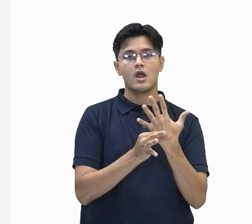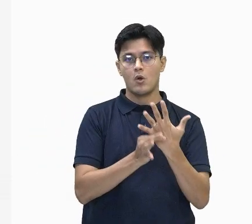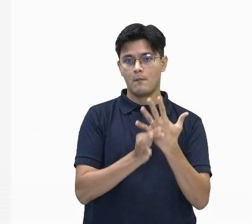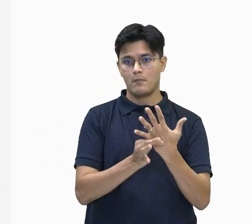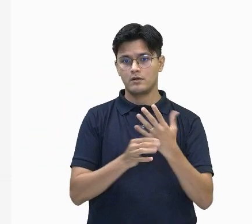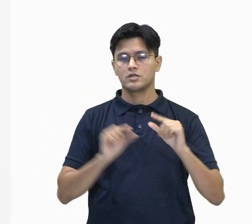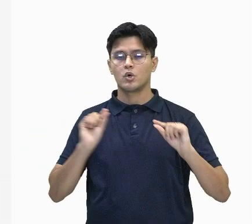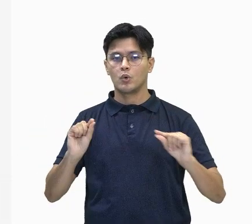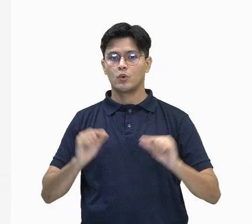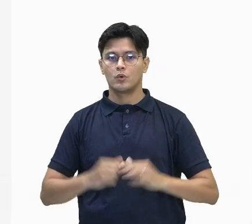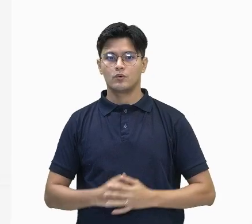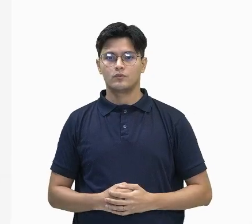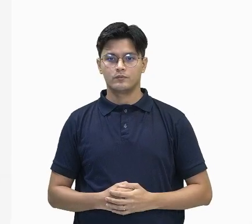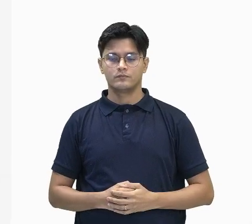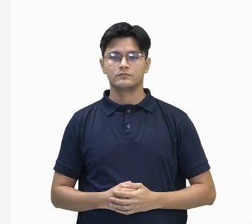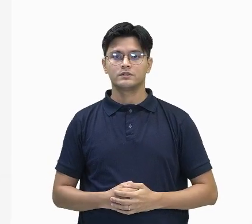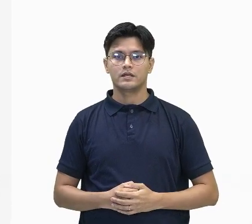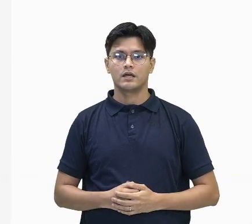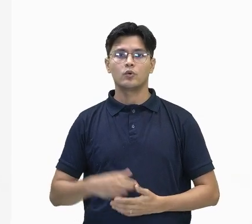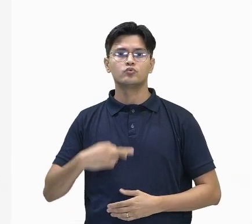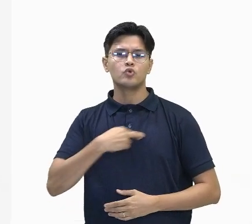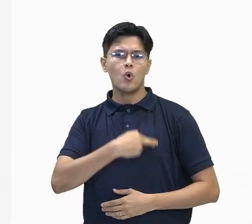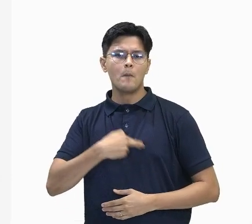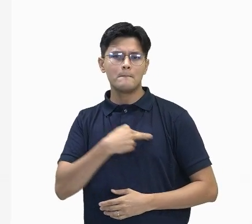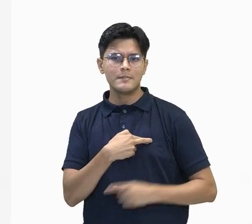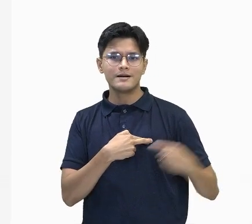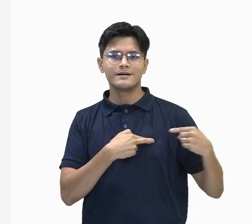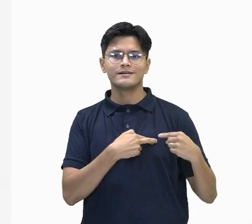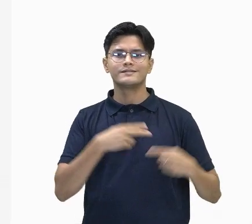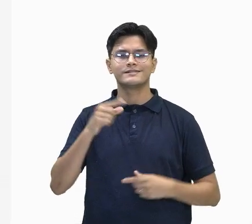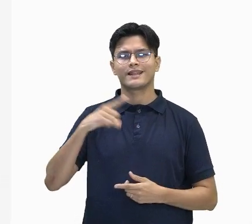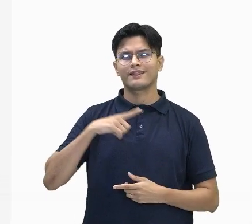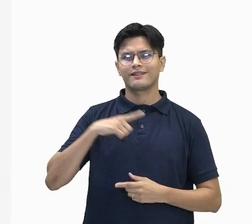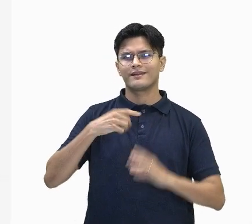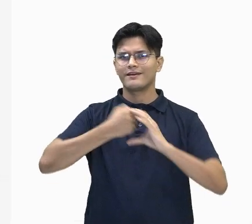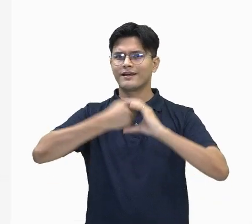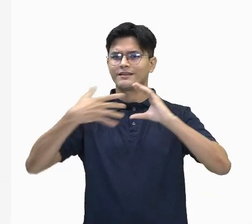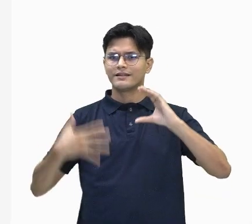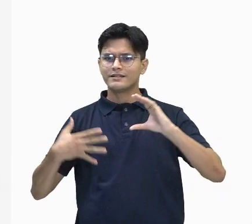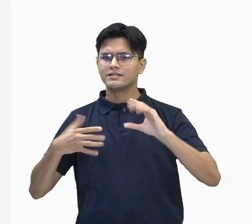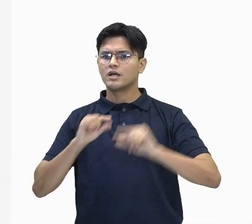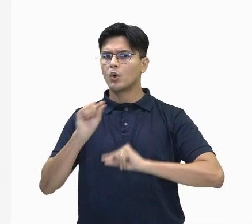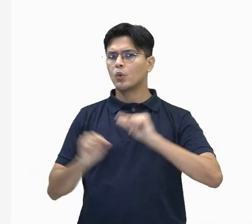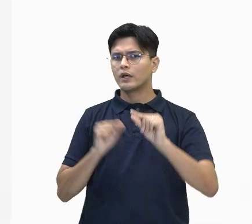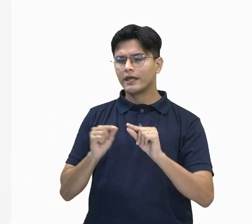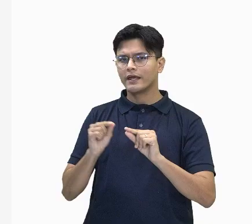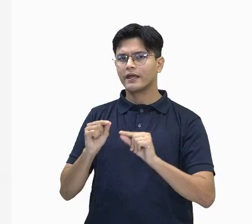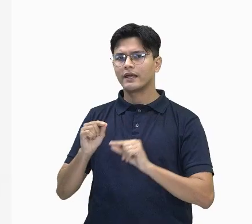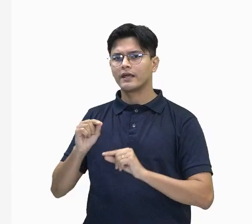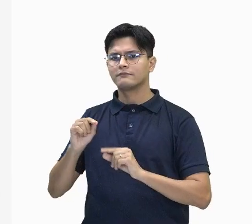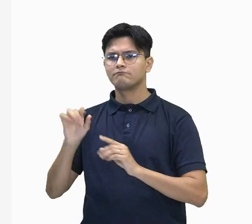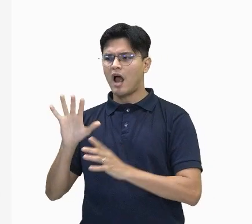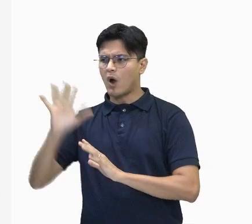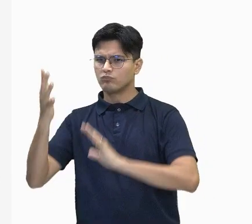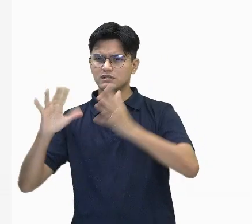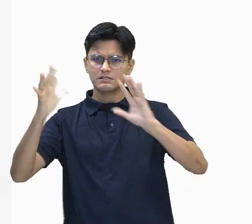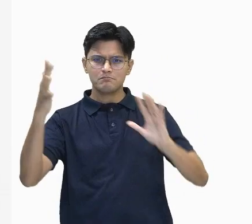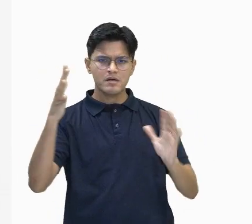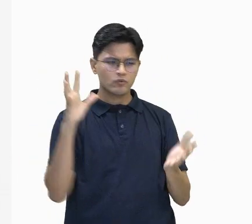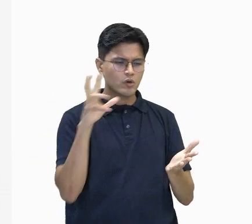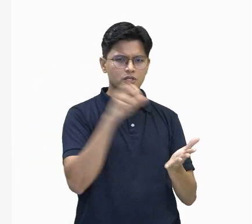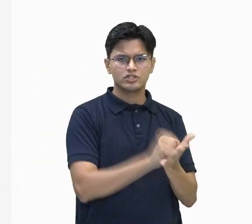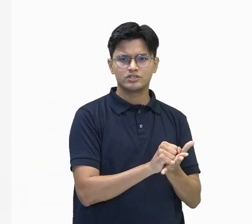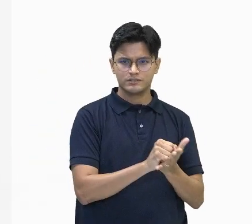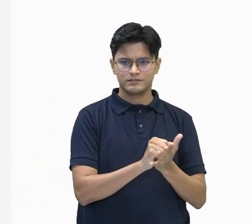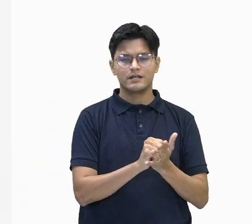caráter documental, exatamente porque o cientificismo, né, procurava criar